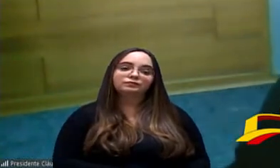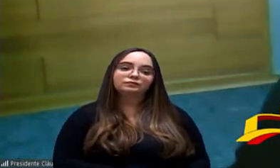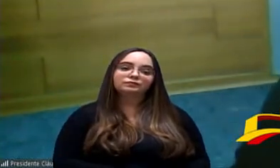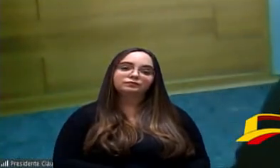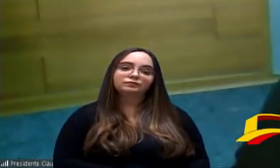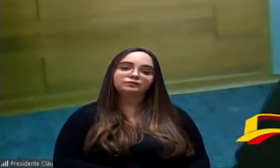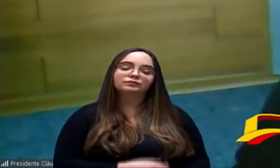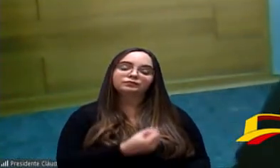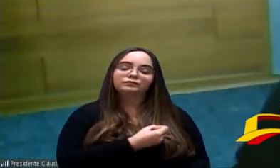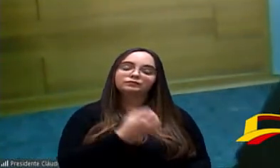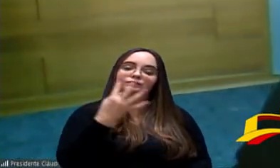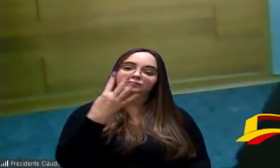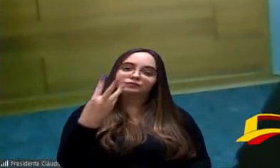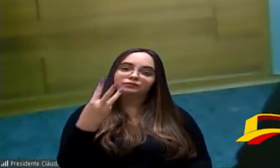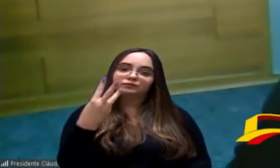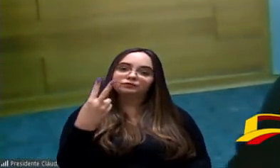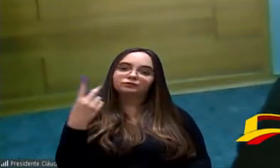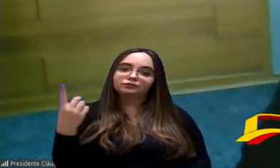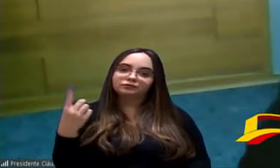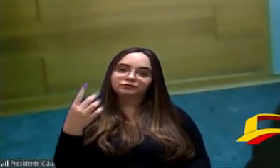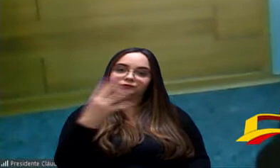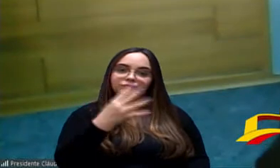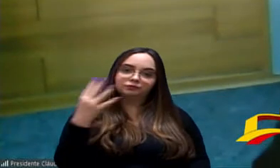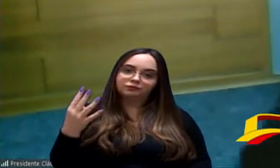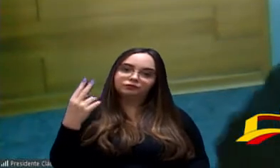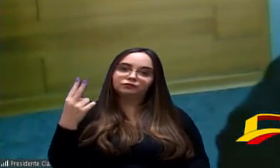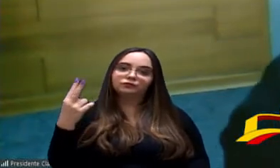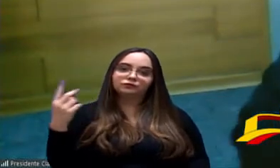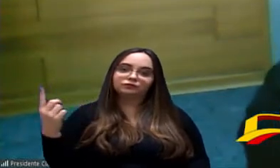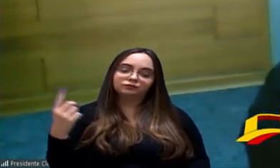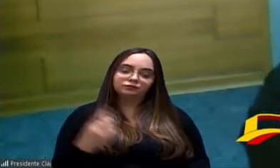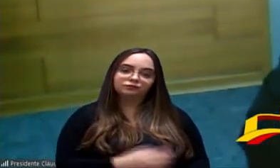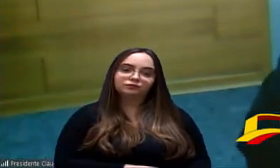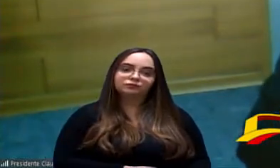Moção 4321, 4421.